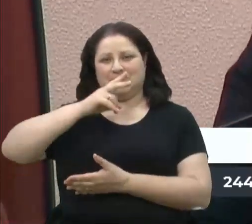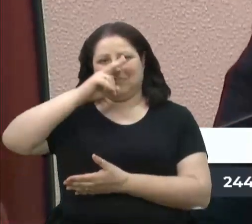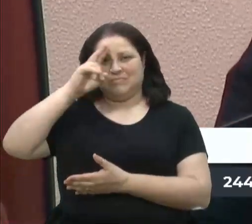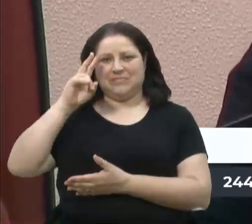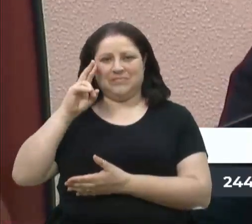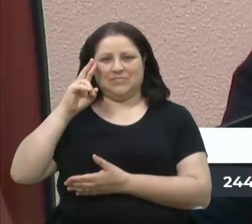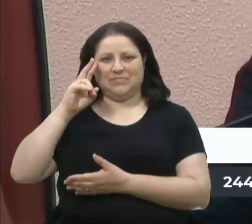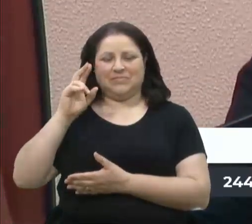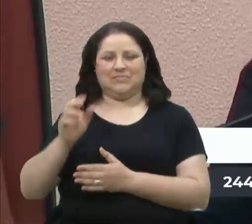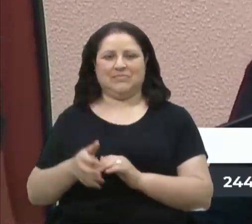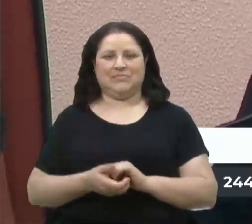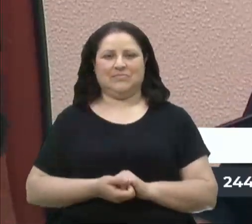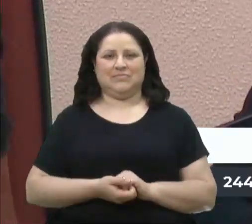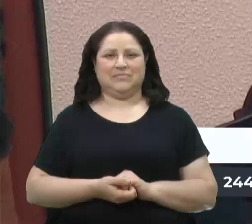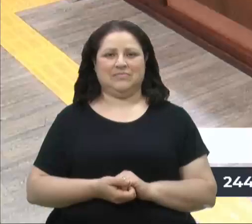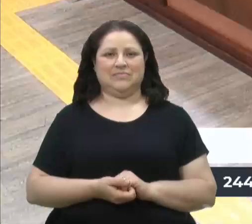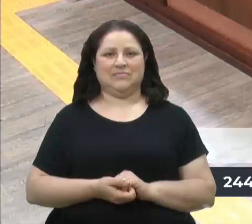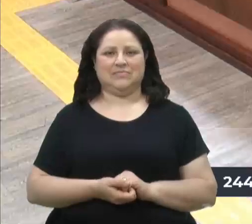Ex.